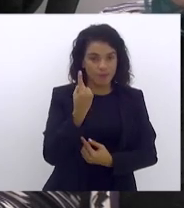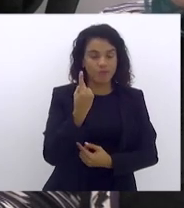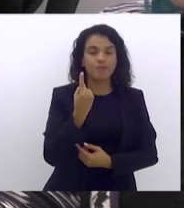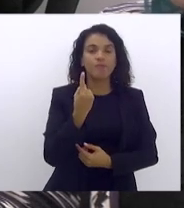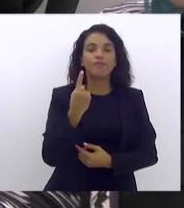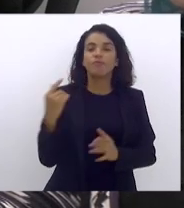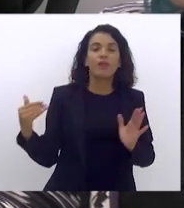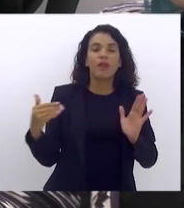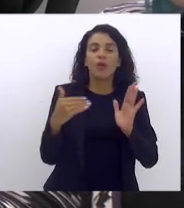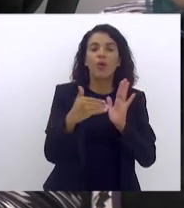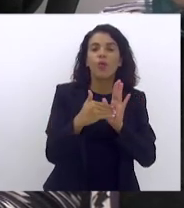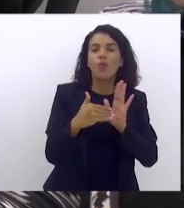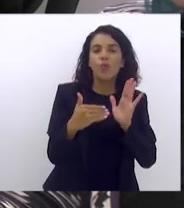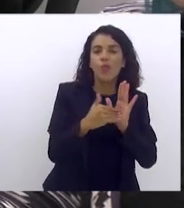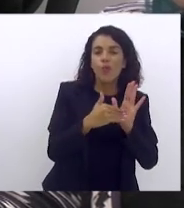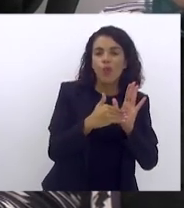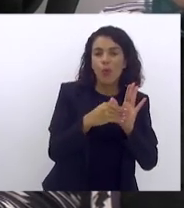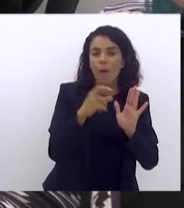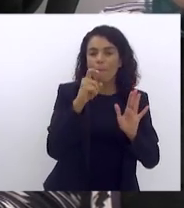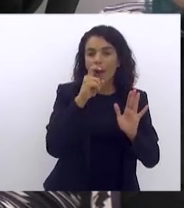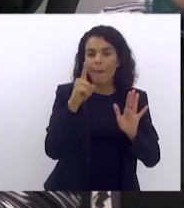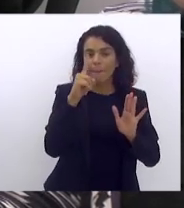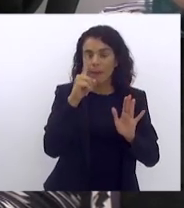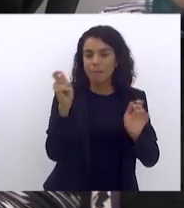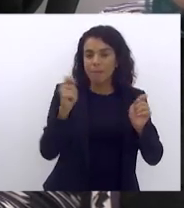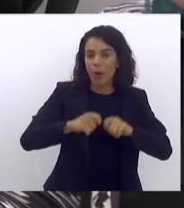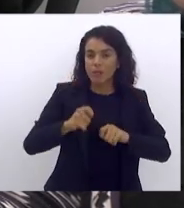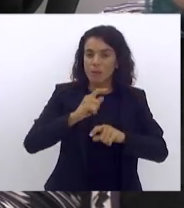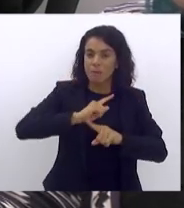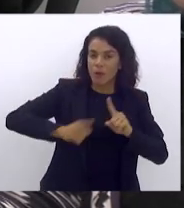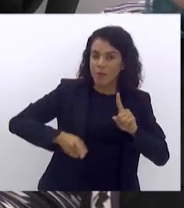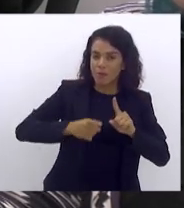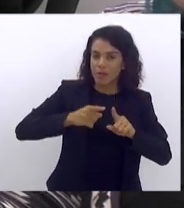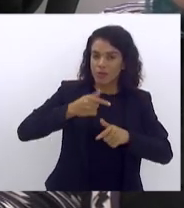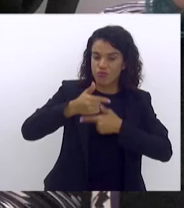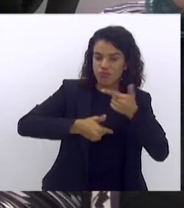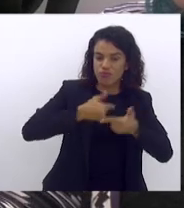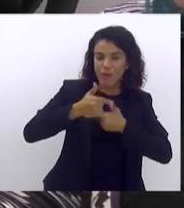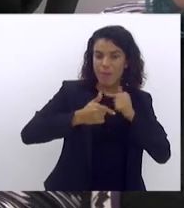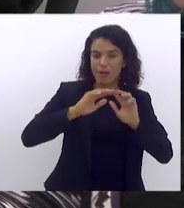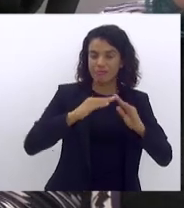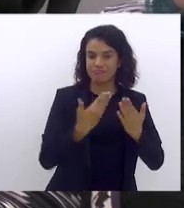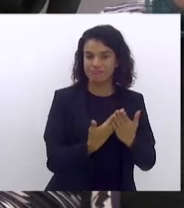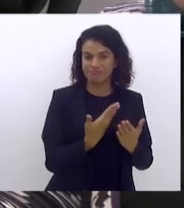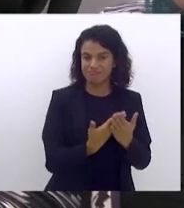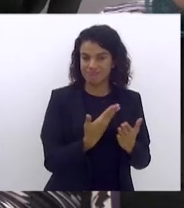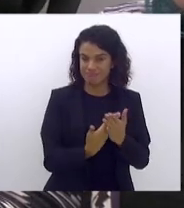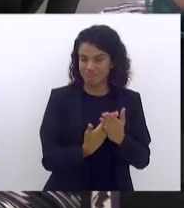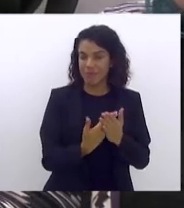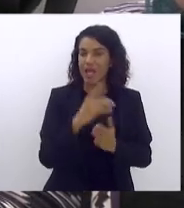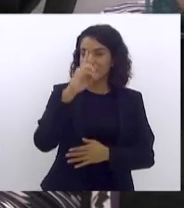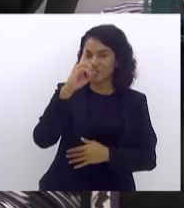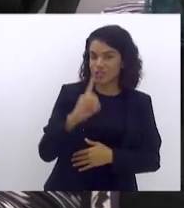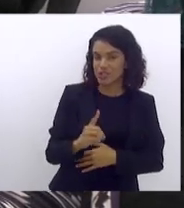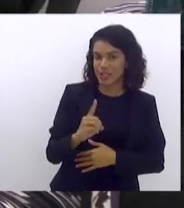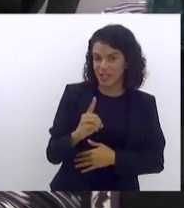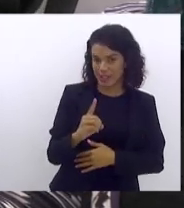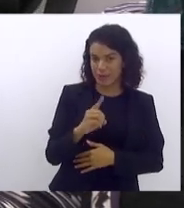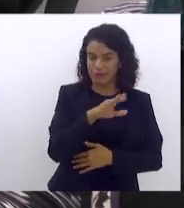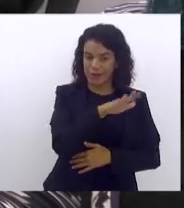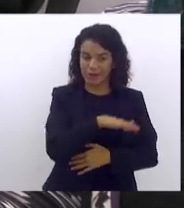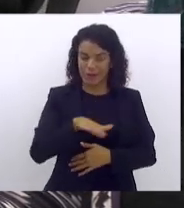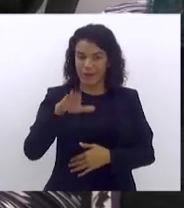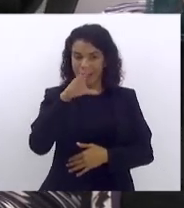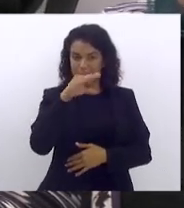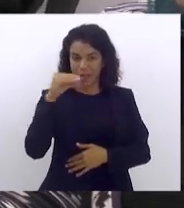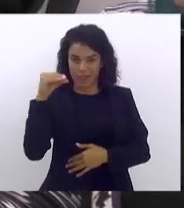Até onde os pais podem privar seus filhos de algo que a nossa legislação federal considera como direito desse